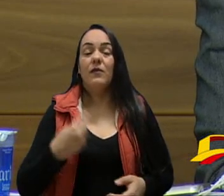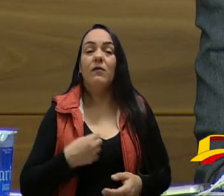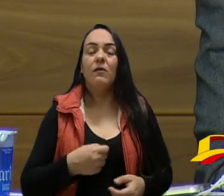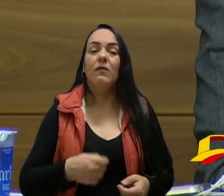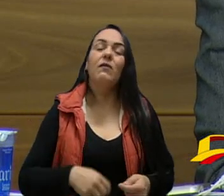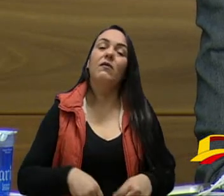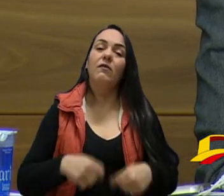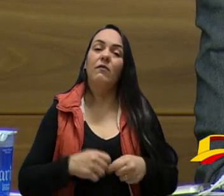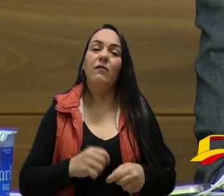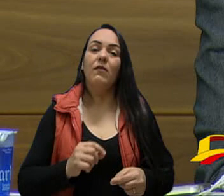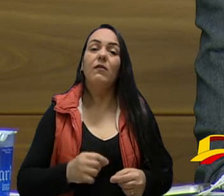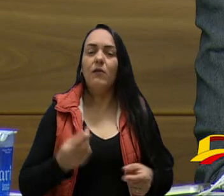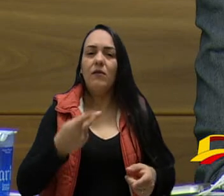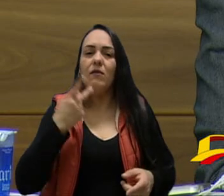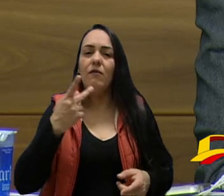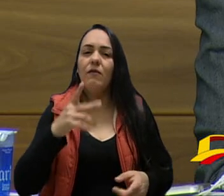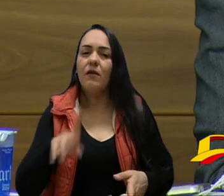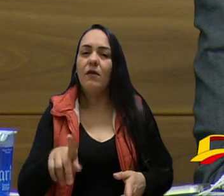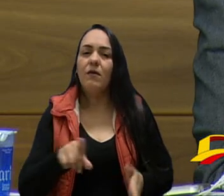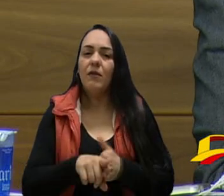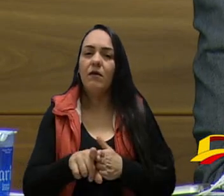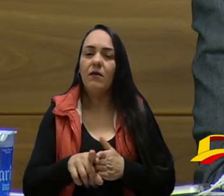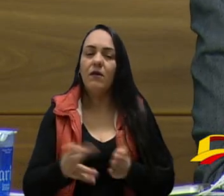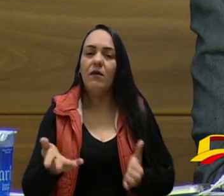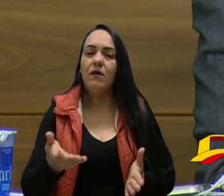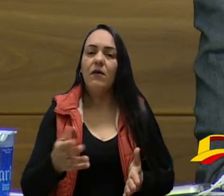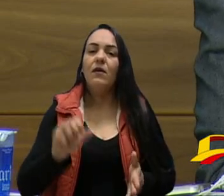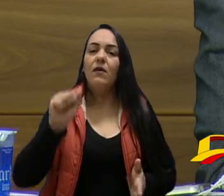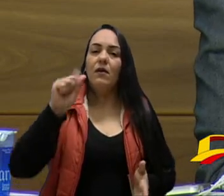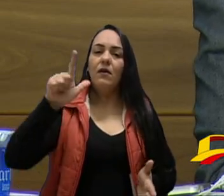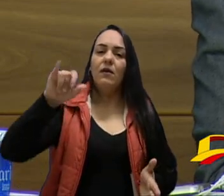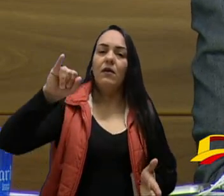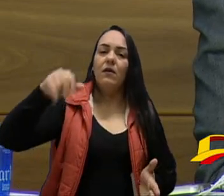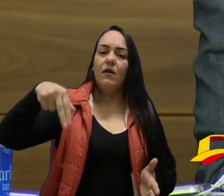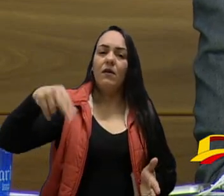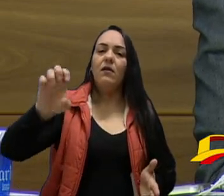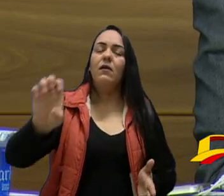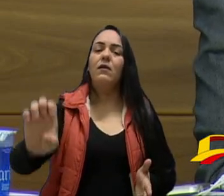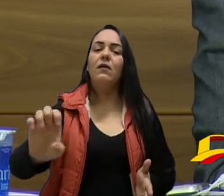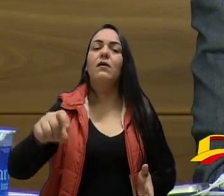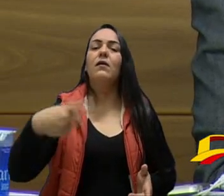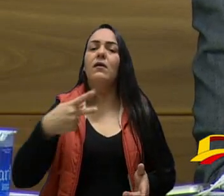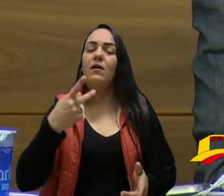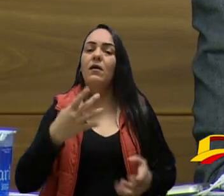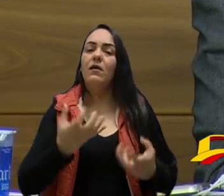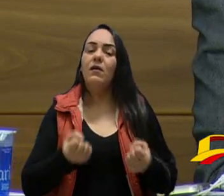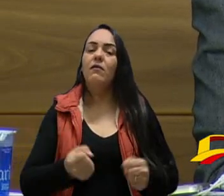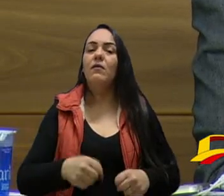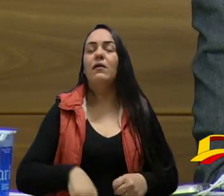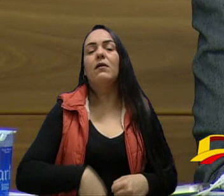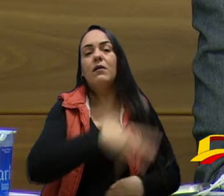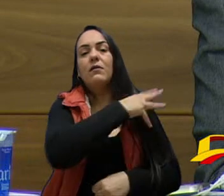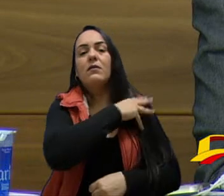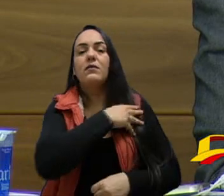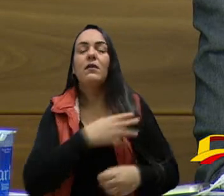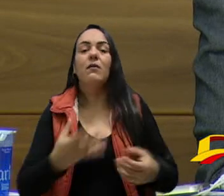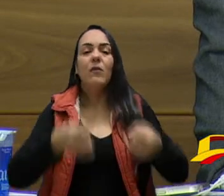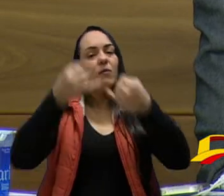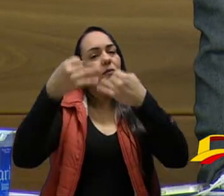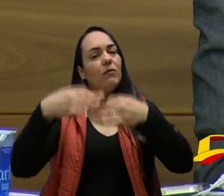licitatória além de você gostaria de comentar algo aline aline a nossa chefe de divisão de licitações ela pode trazer mais